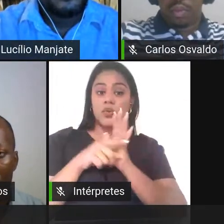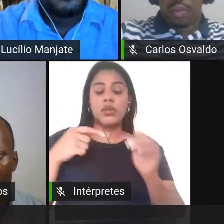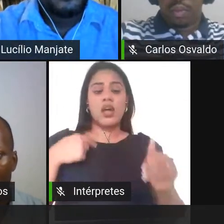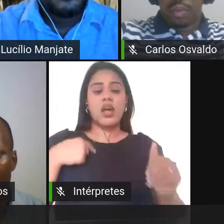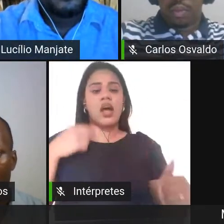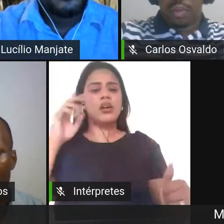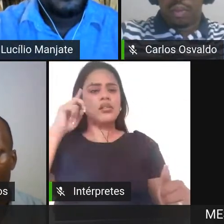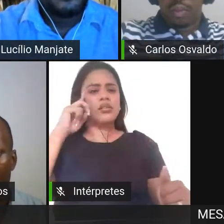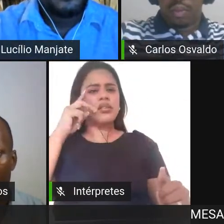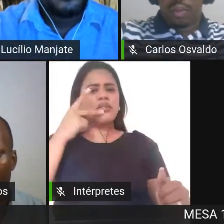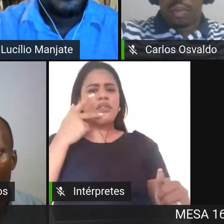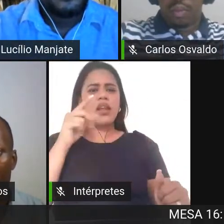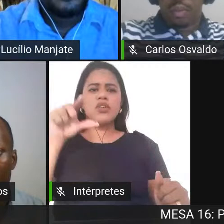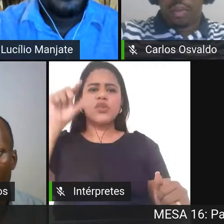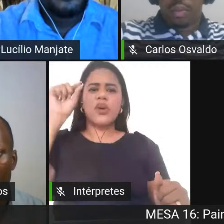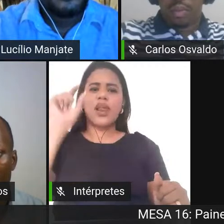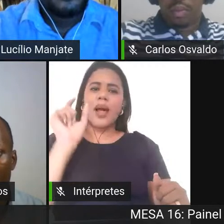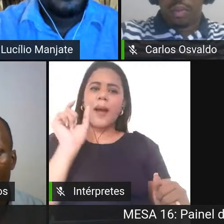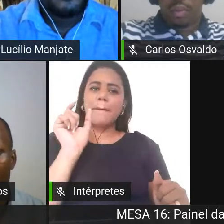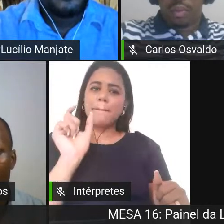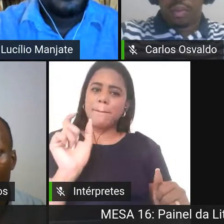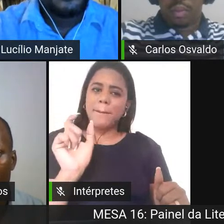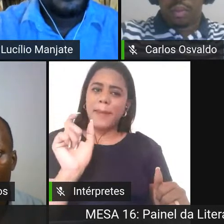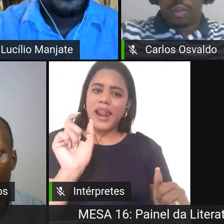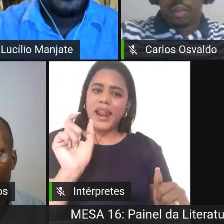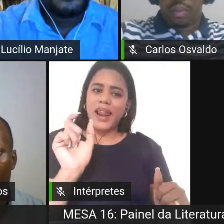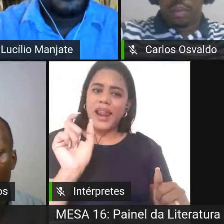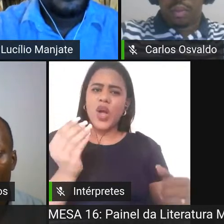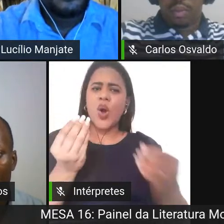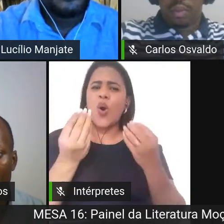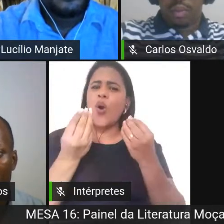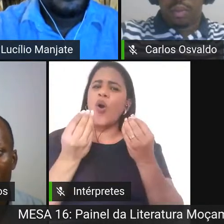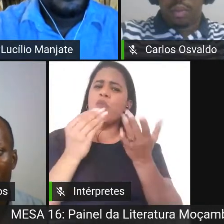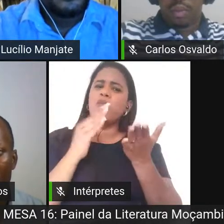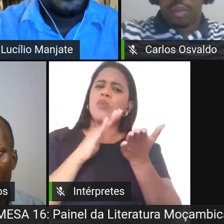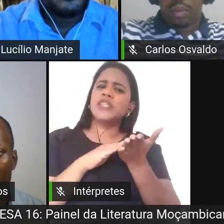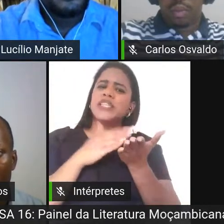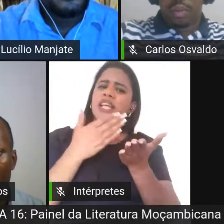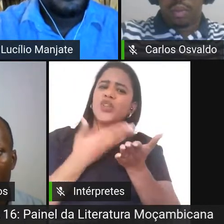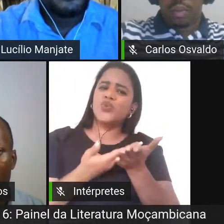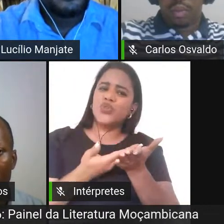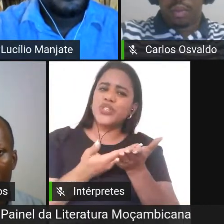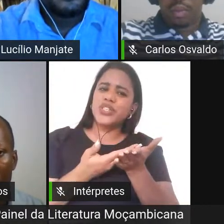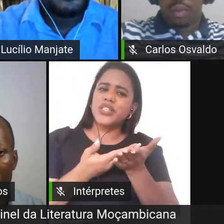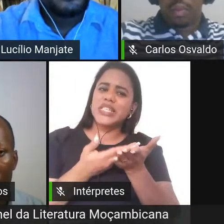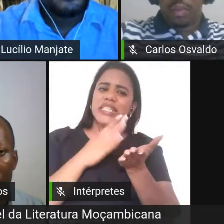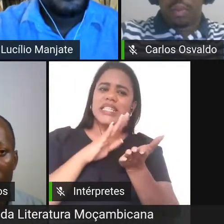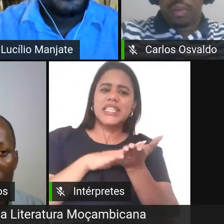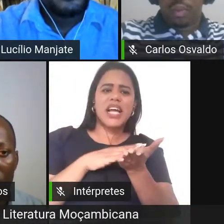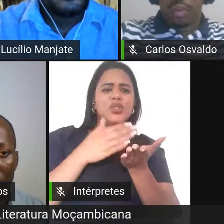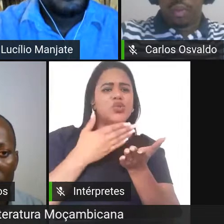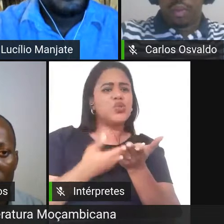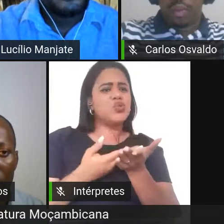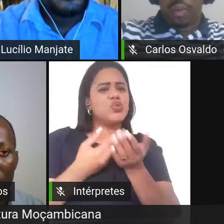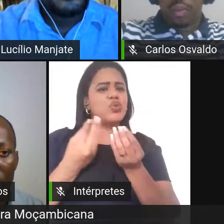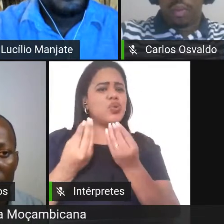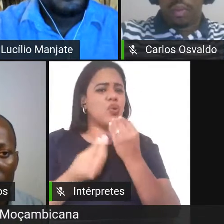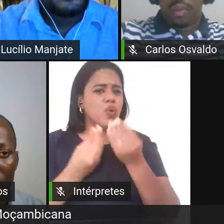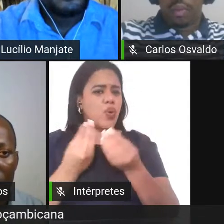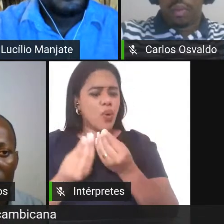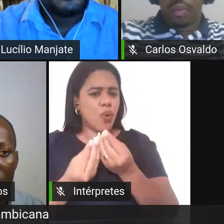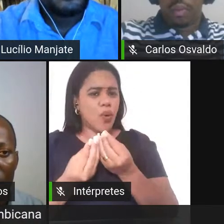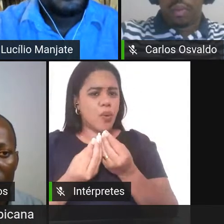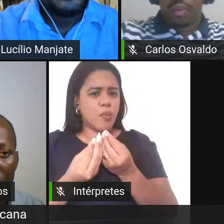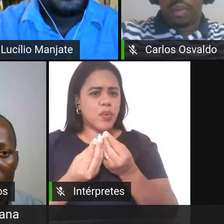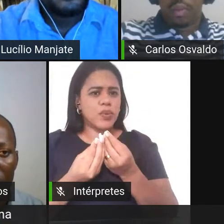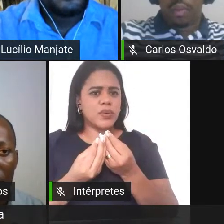que traduz, né? Essa palavra traduz, o traduzir. Porque o traduzir primeiro, quer dizer, o traduzir é